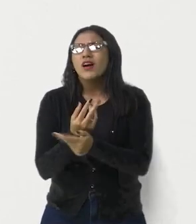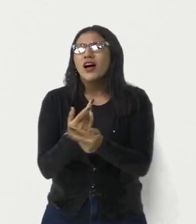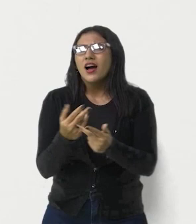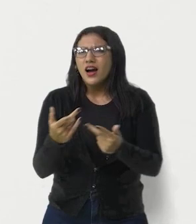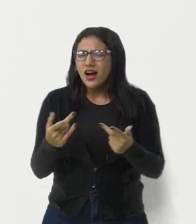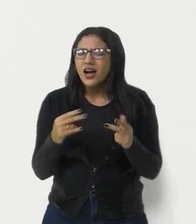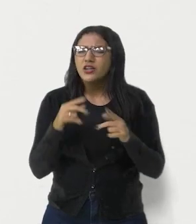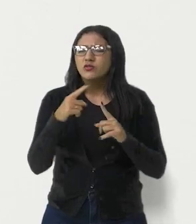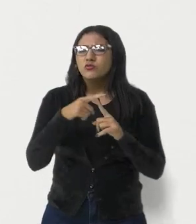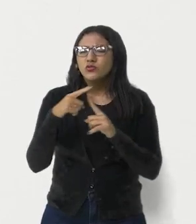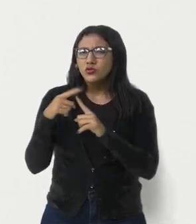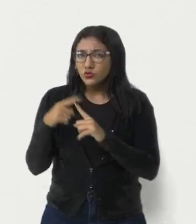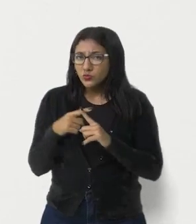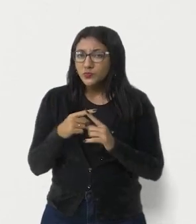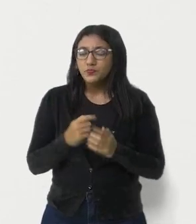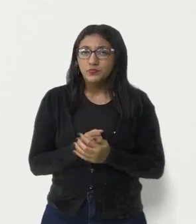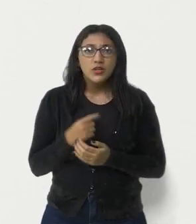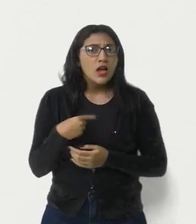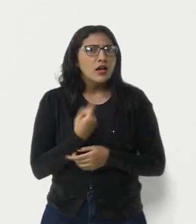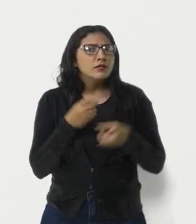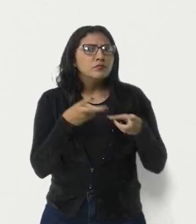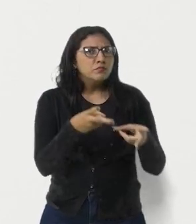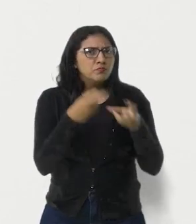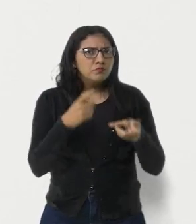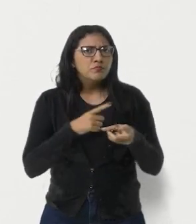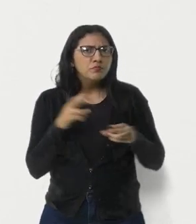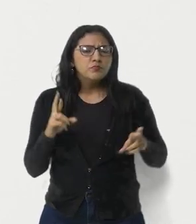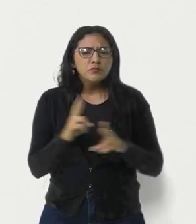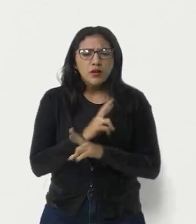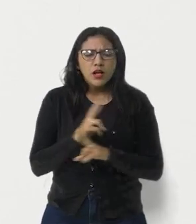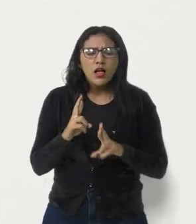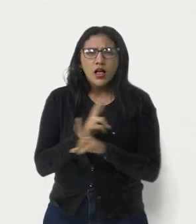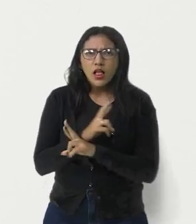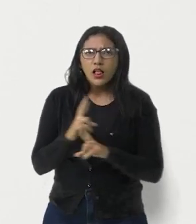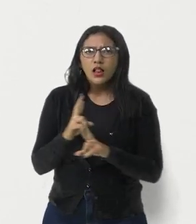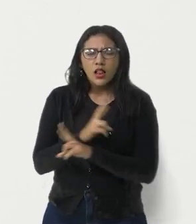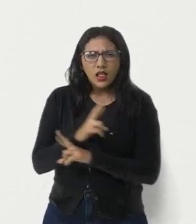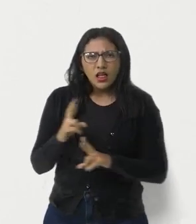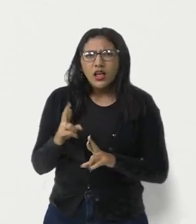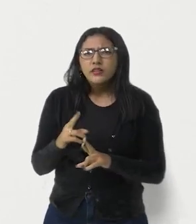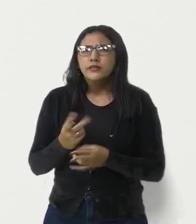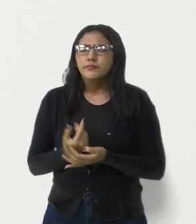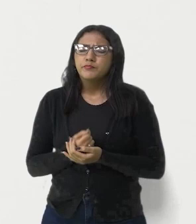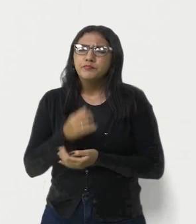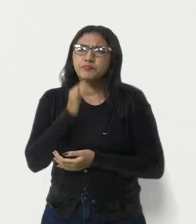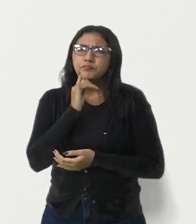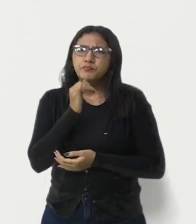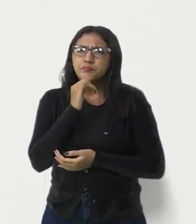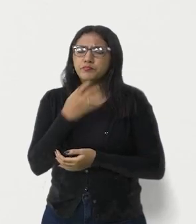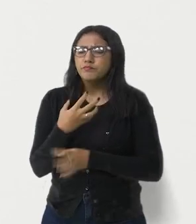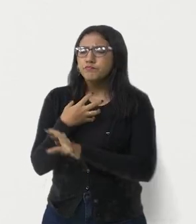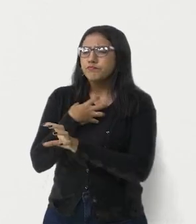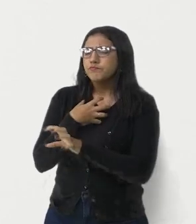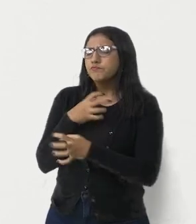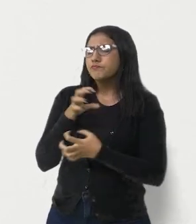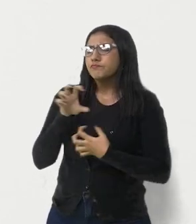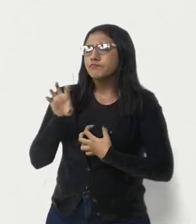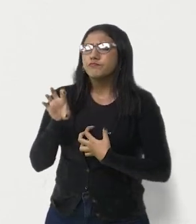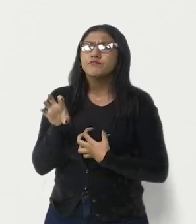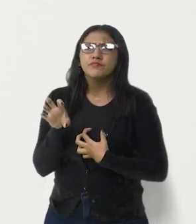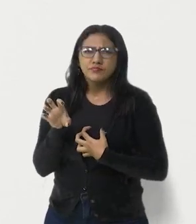gente verifica que esses povos vão ter uma relação mais amigável, a gente vai chamar